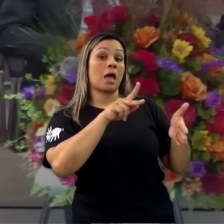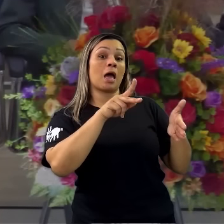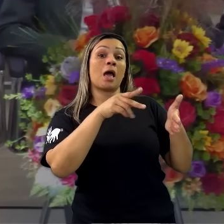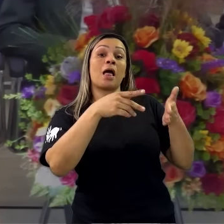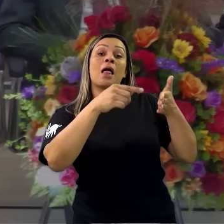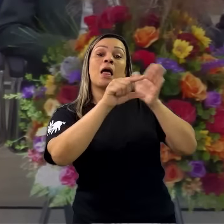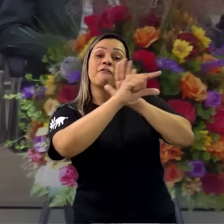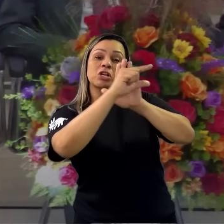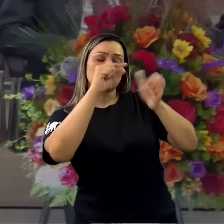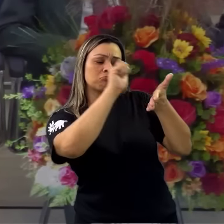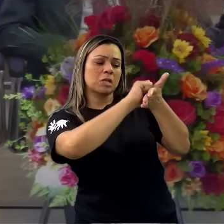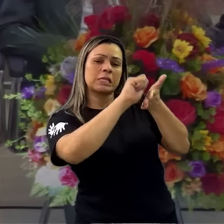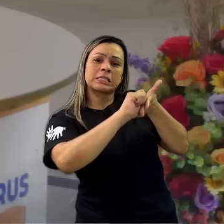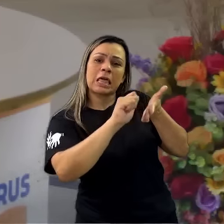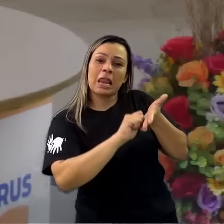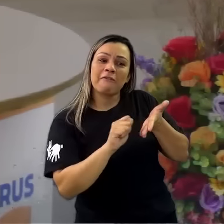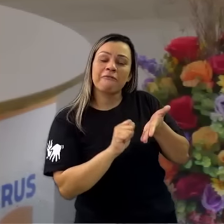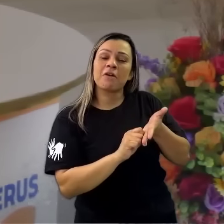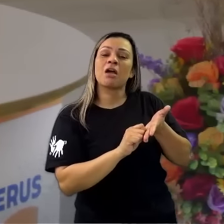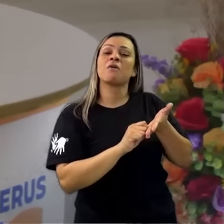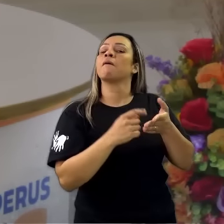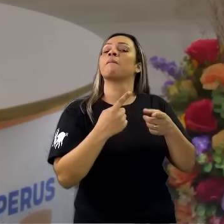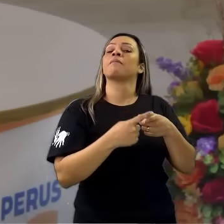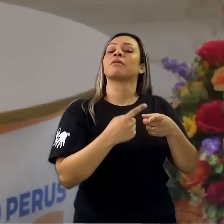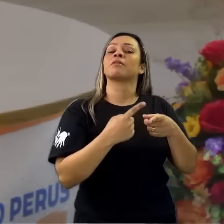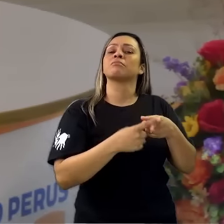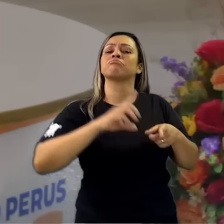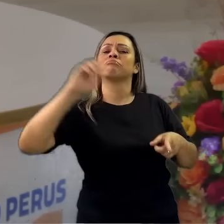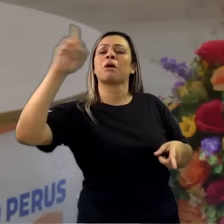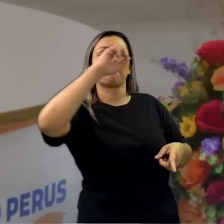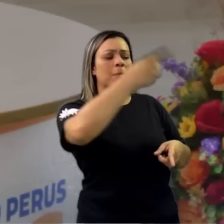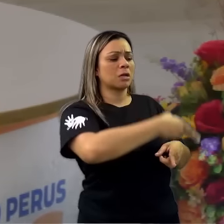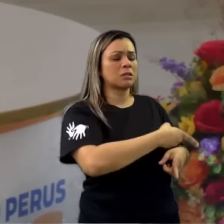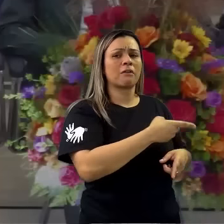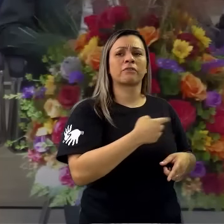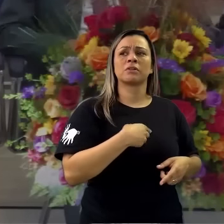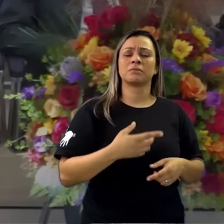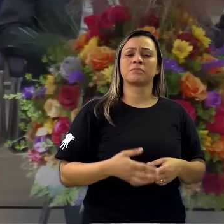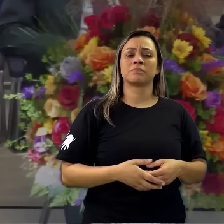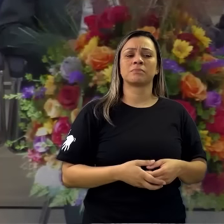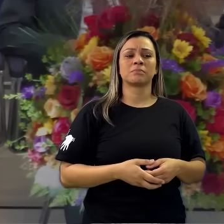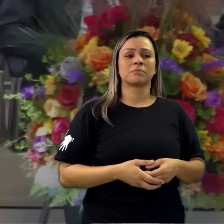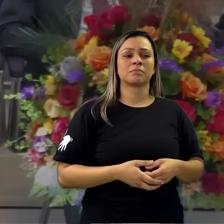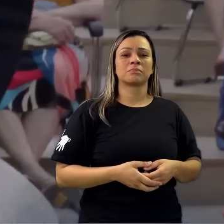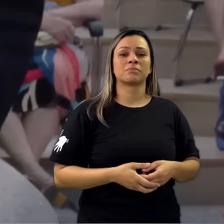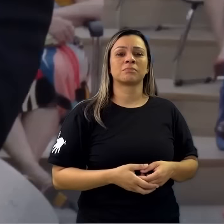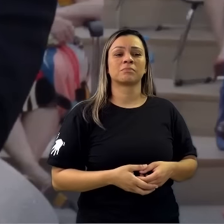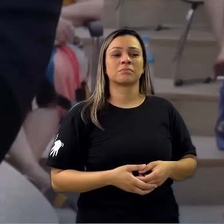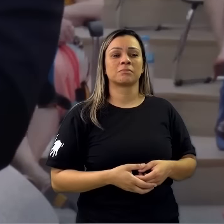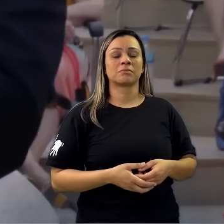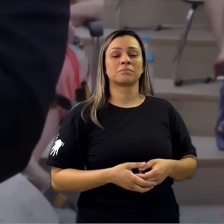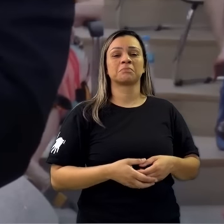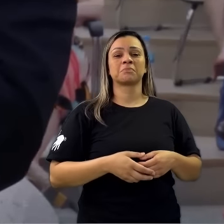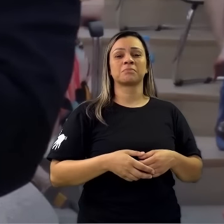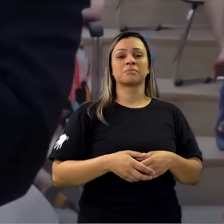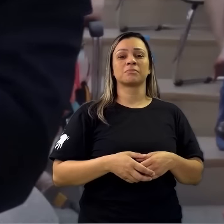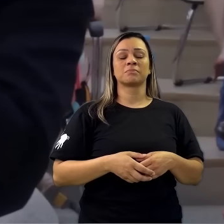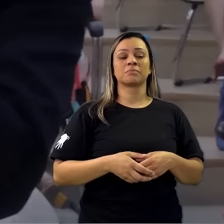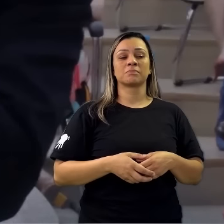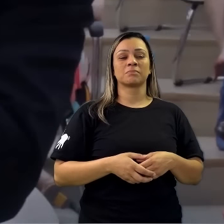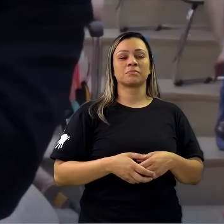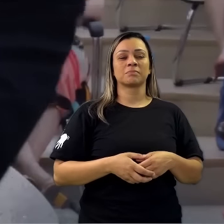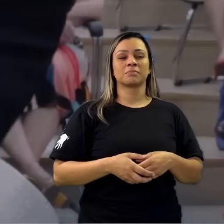um homem que alguém chega nele e disse Paulo vai socorrer o nosso irmão que está enfermo ele disse eu não posso tô fazendo uma obra grande aqui eu não posso mas tão pedindo a tua ajuda